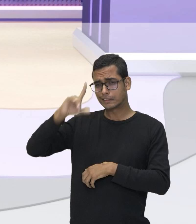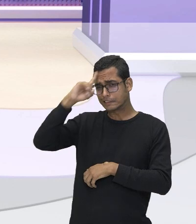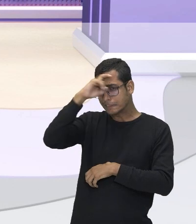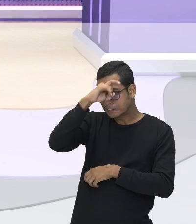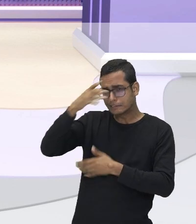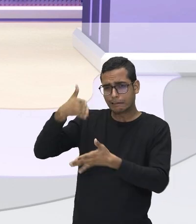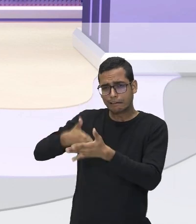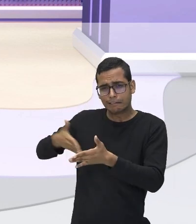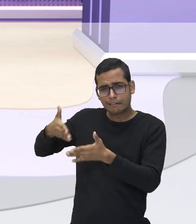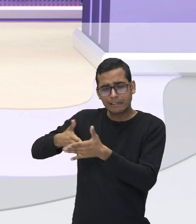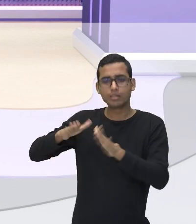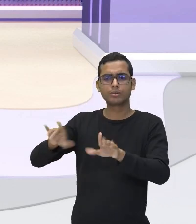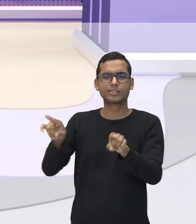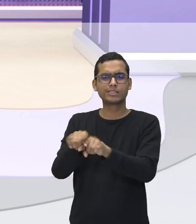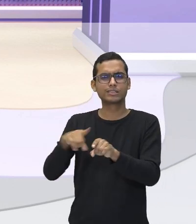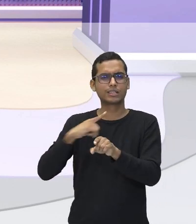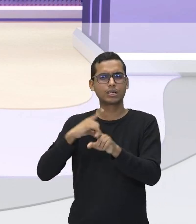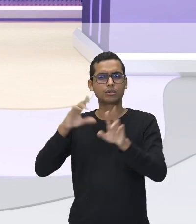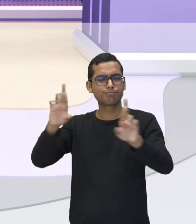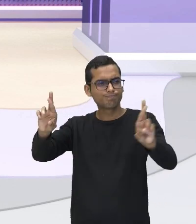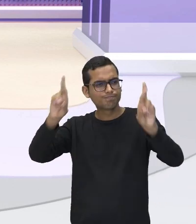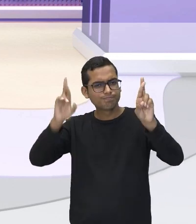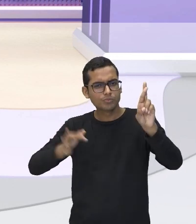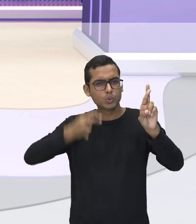uma ressurreição da vida.